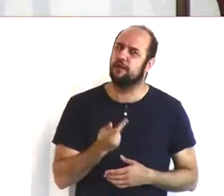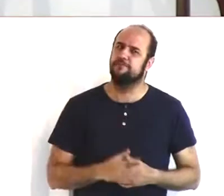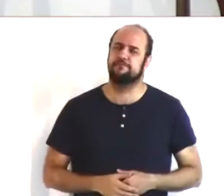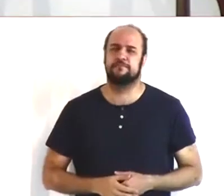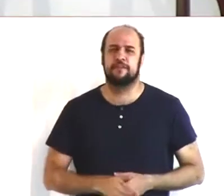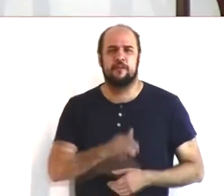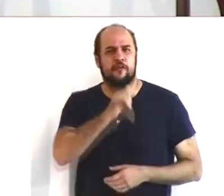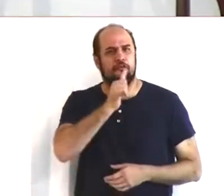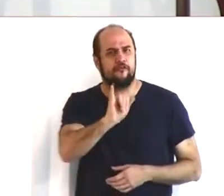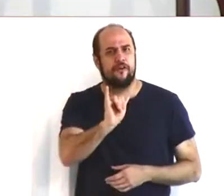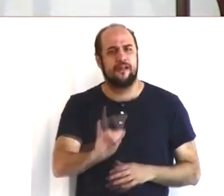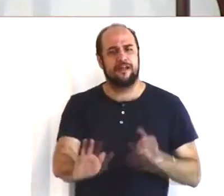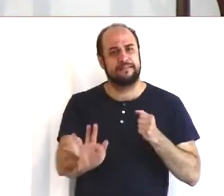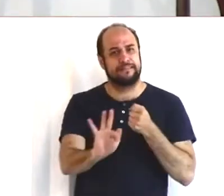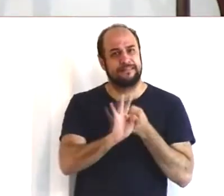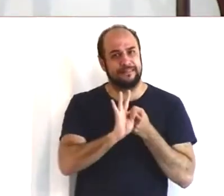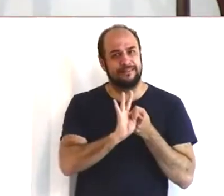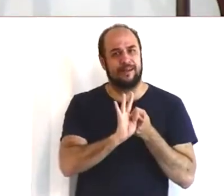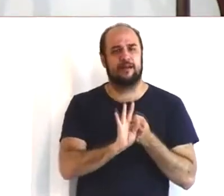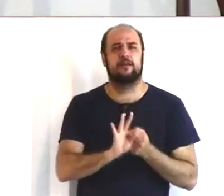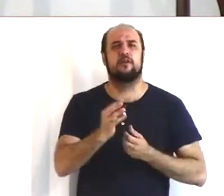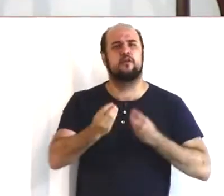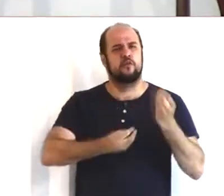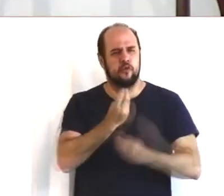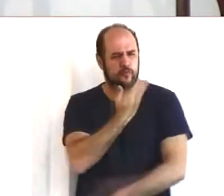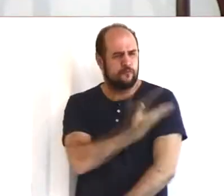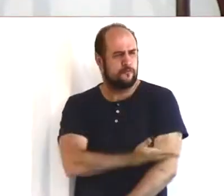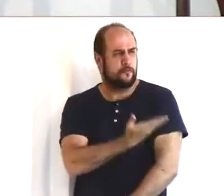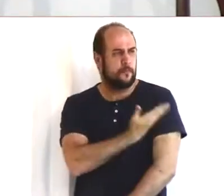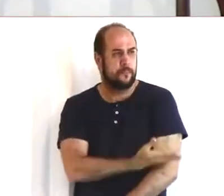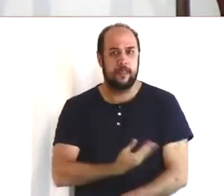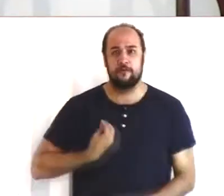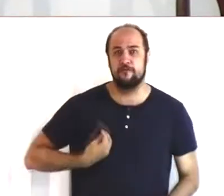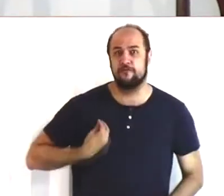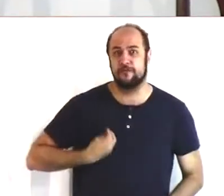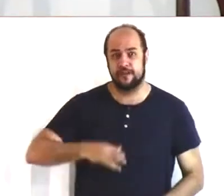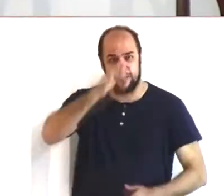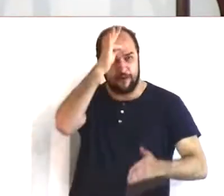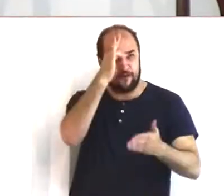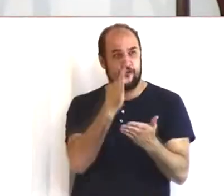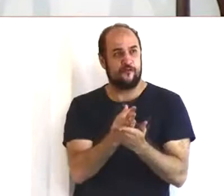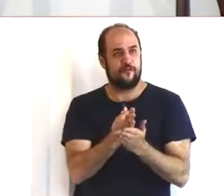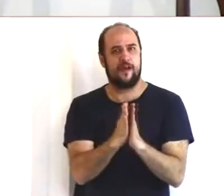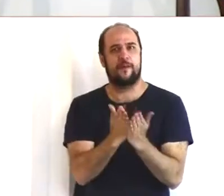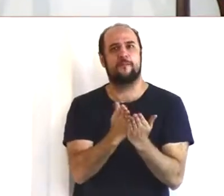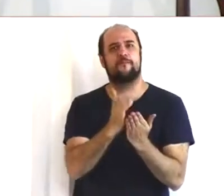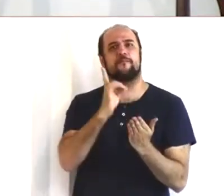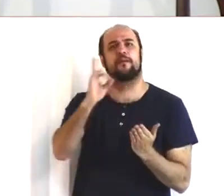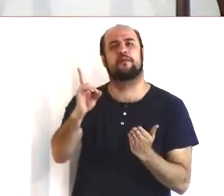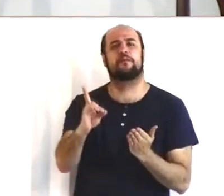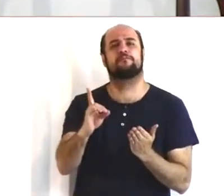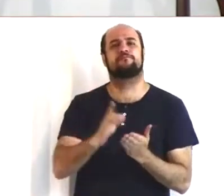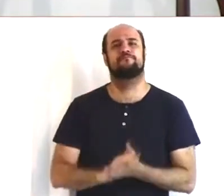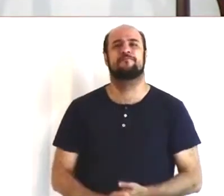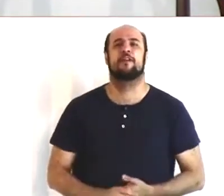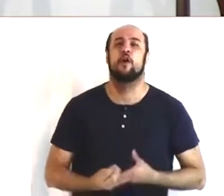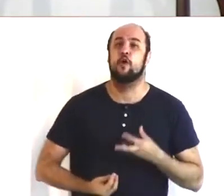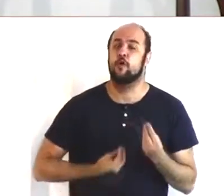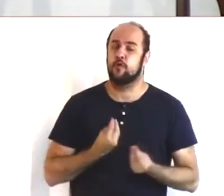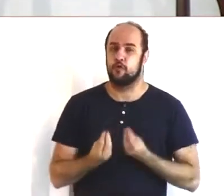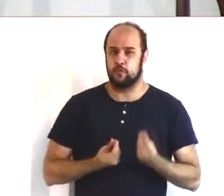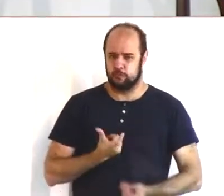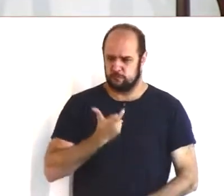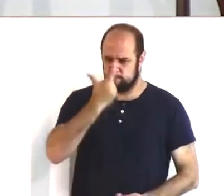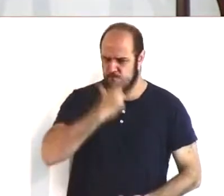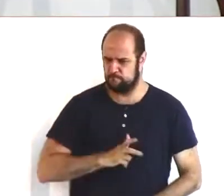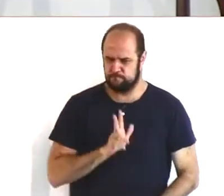Quero falar, à luz de Tiago, como praticar uma fé bíblica, como viver de maneira, com uma